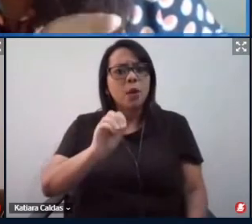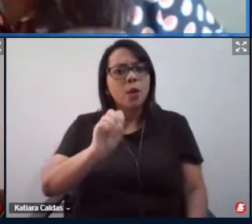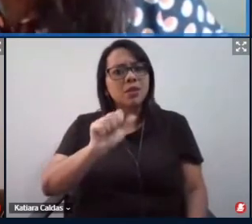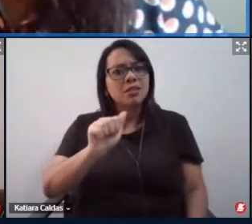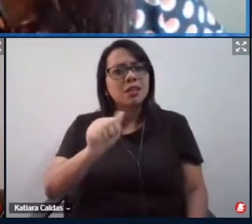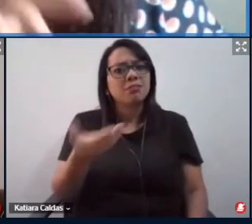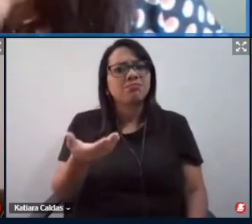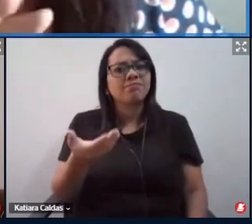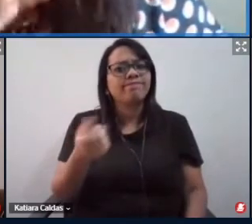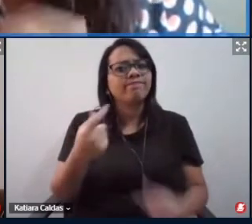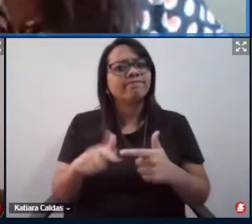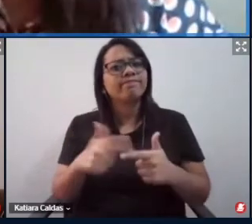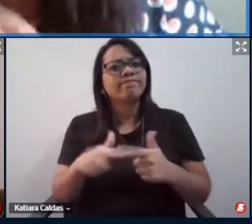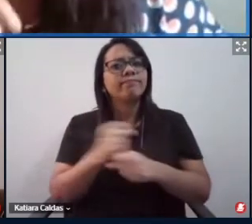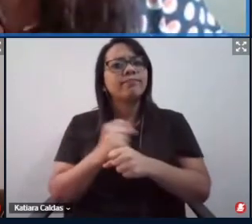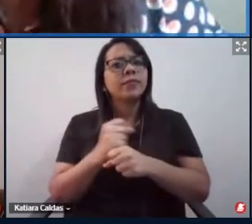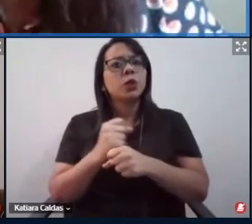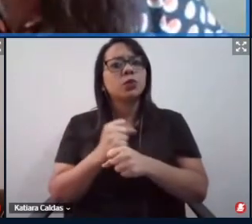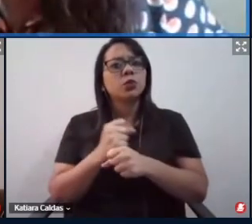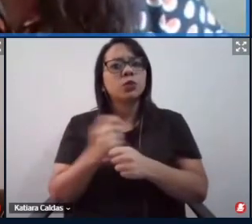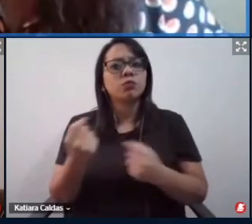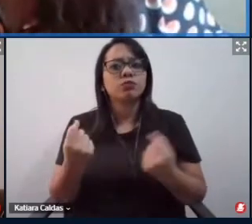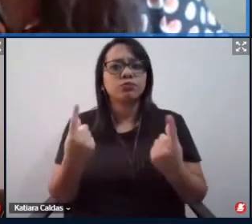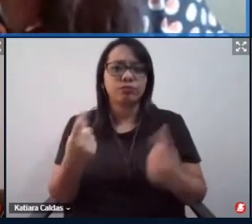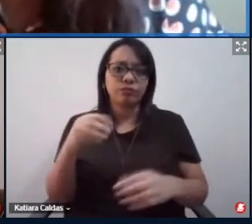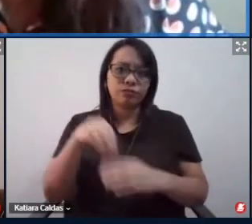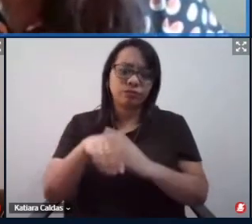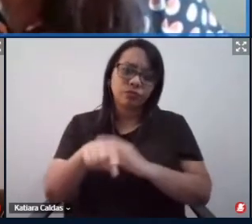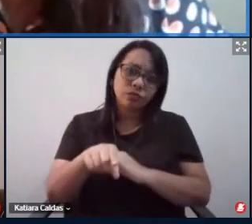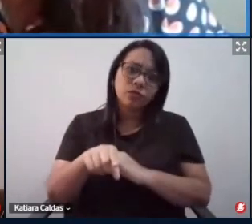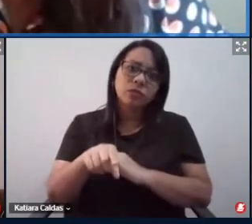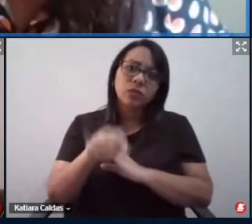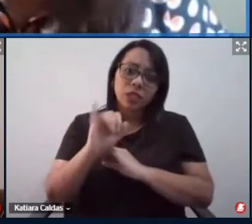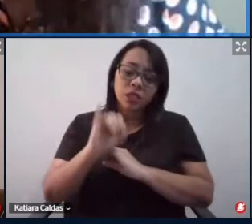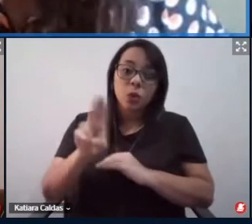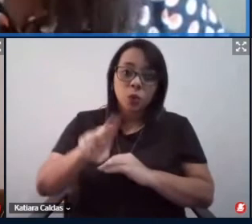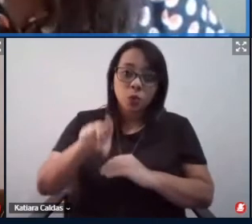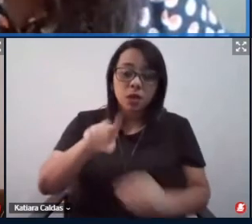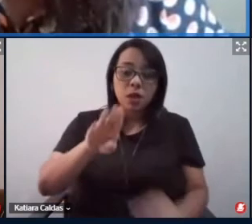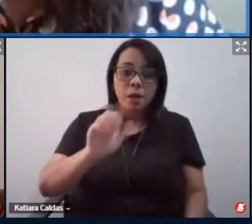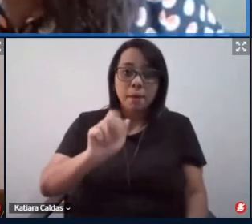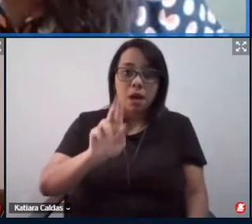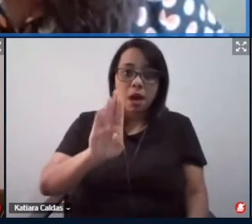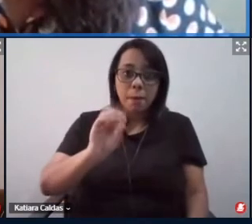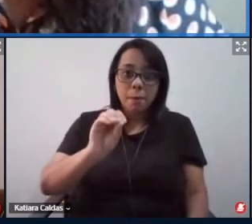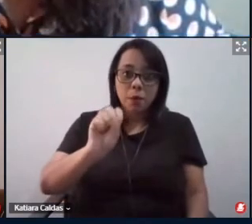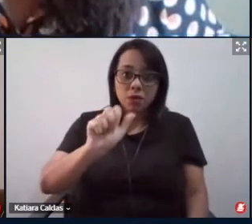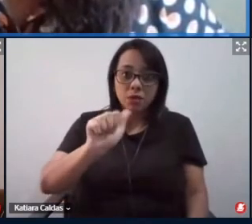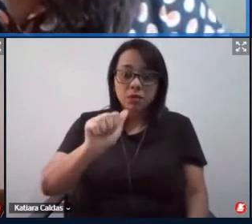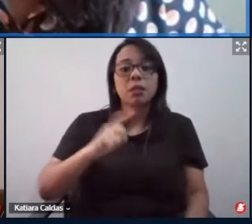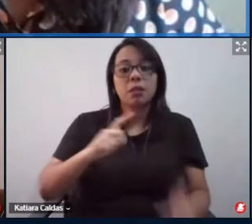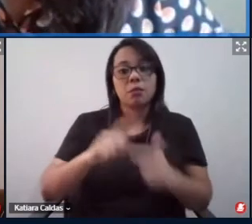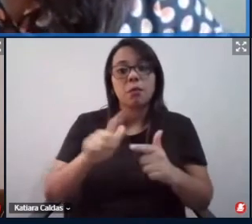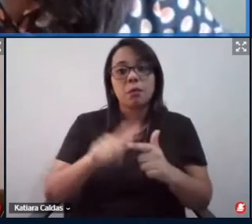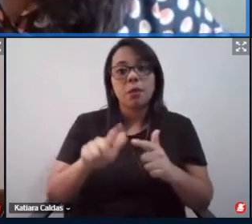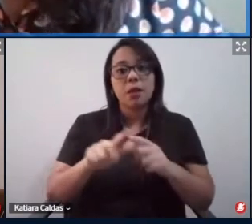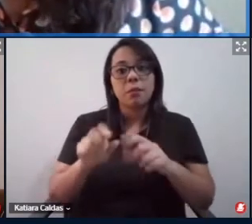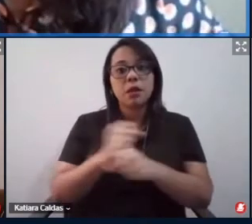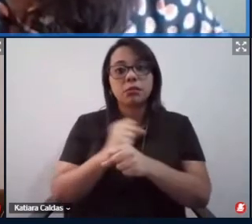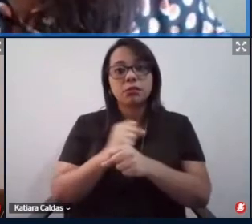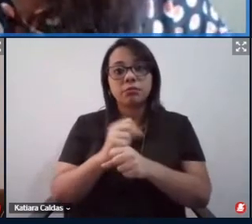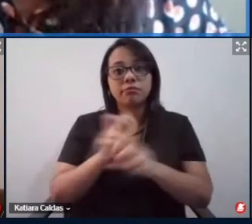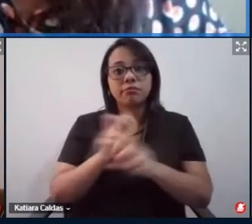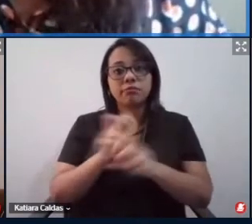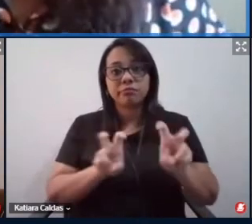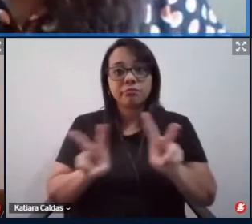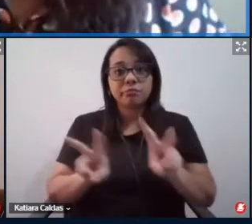Tem um problema nas duas citações de Gilbert, quando tu mencionas a Barbosa, tem um problema. Possivelmente é ele, tu